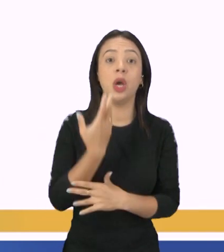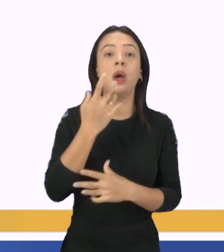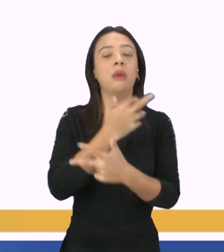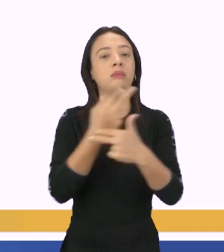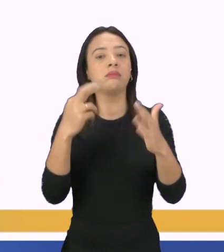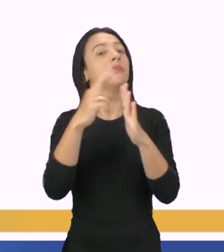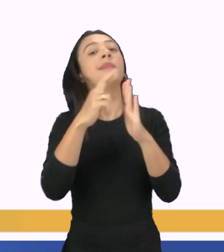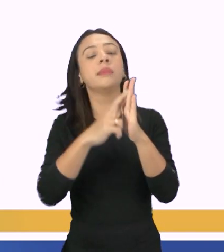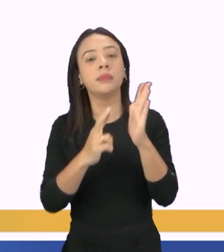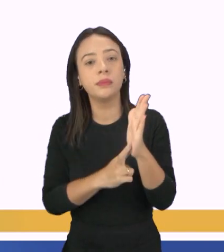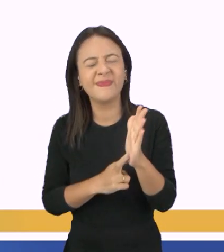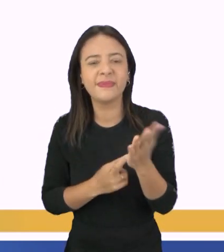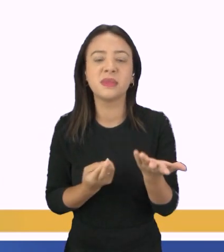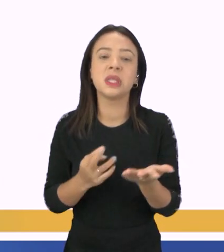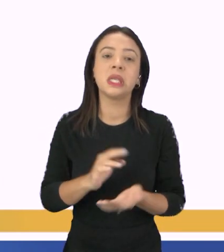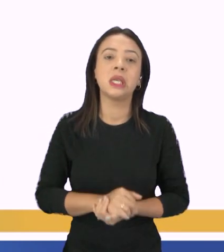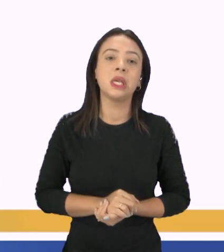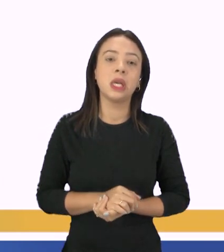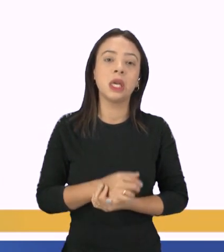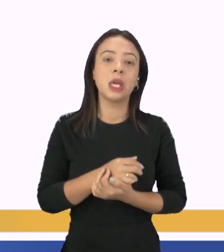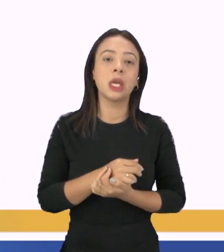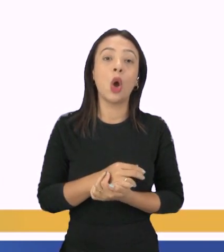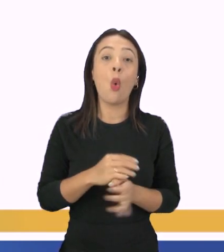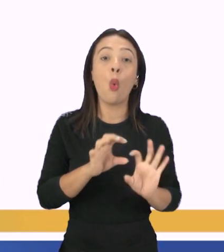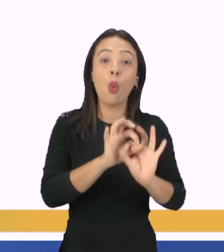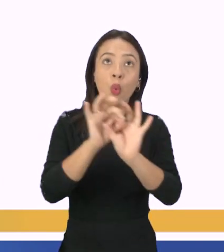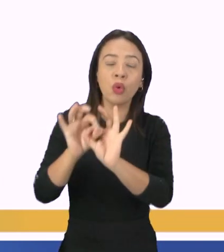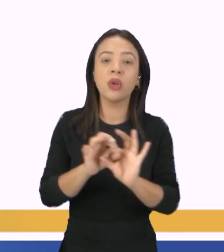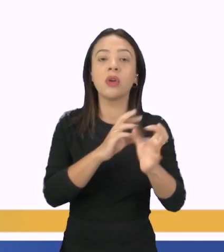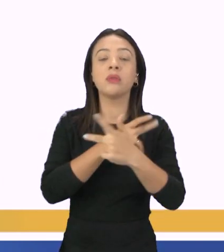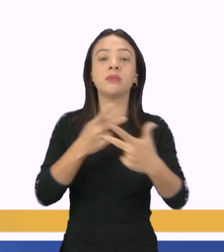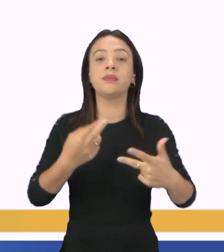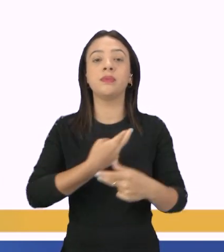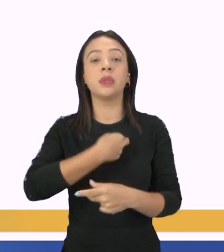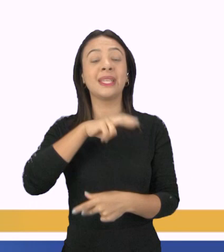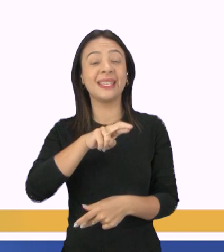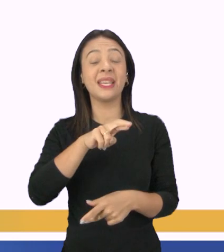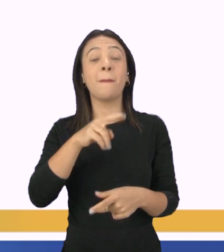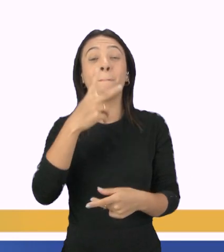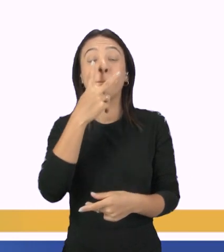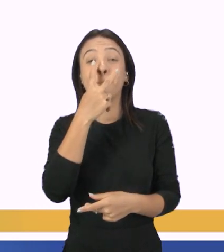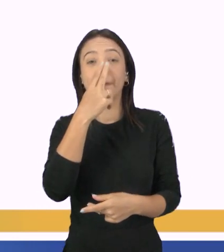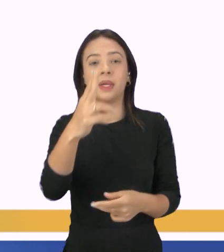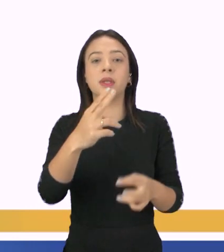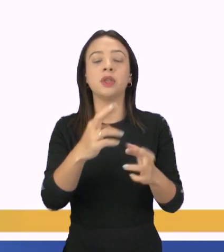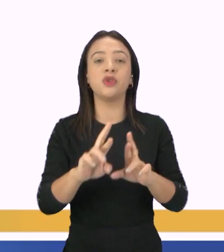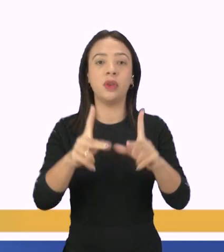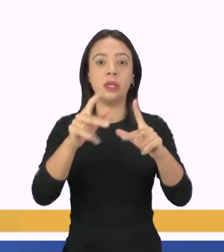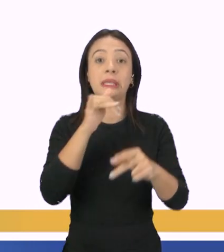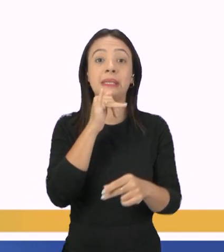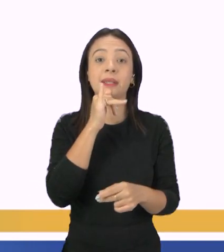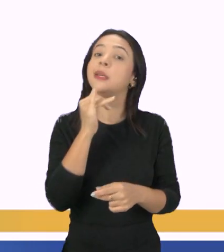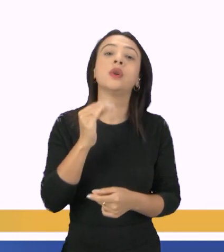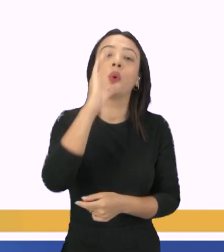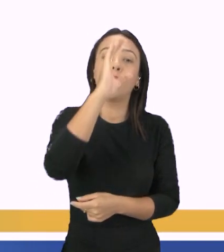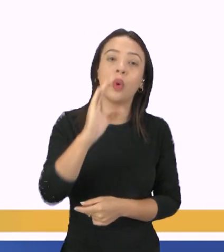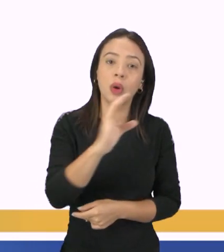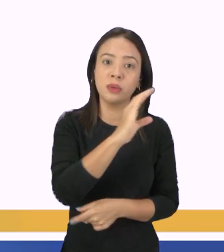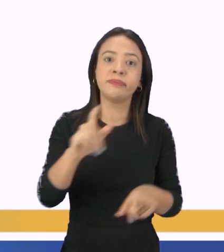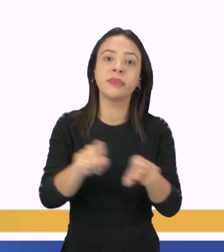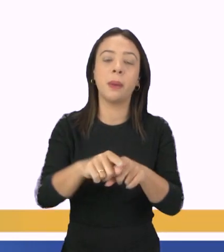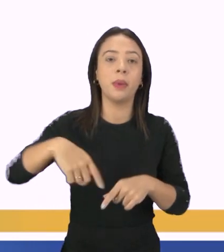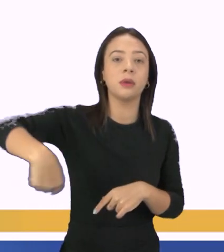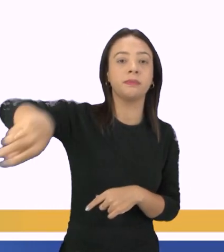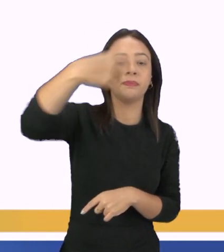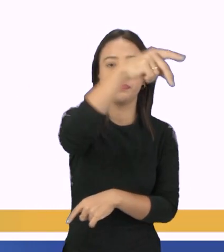acomodação, como o sincretismo, que uniu religiões aparentemente tão diferentes, quanto o catolicismo e o candomblé. Na